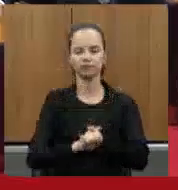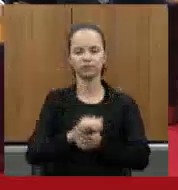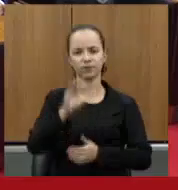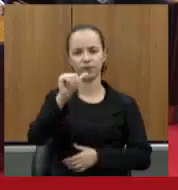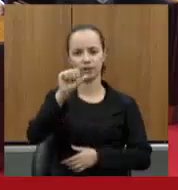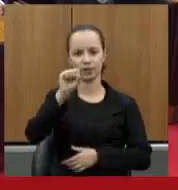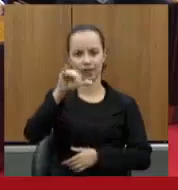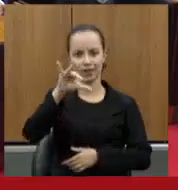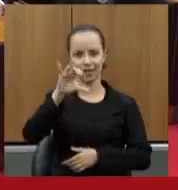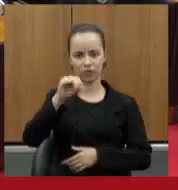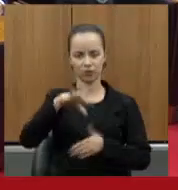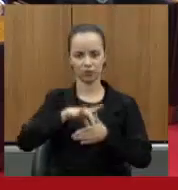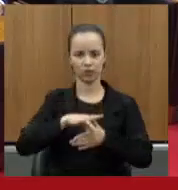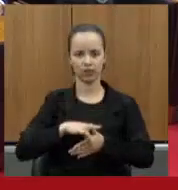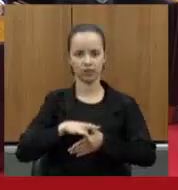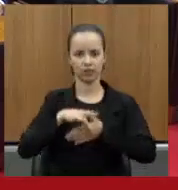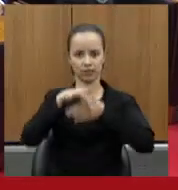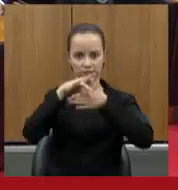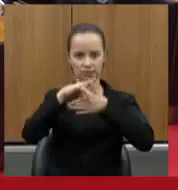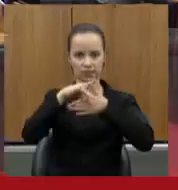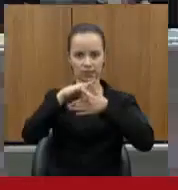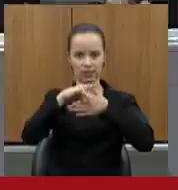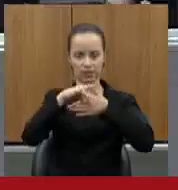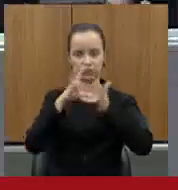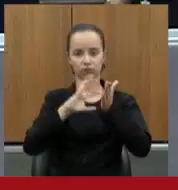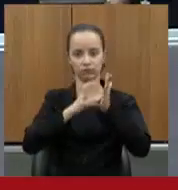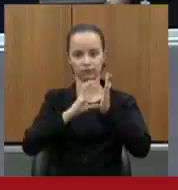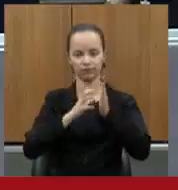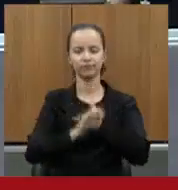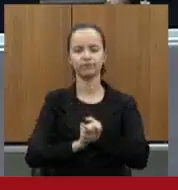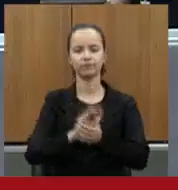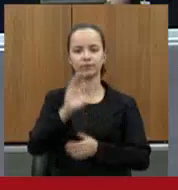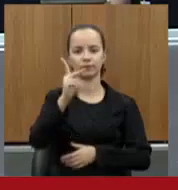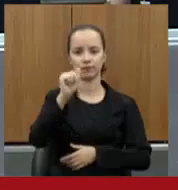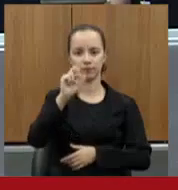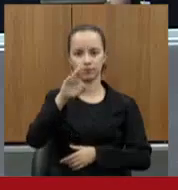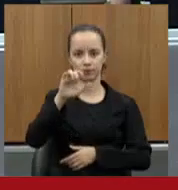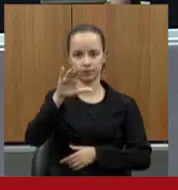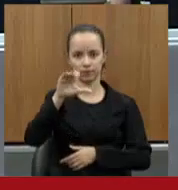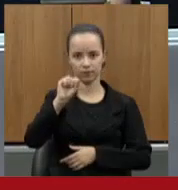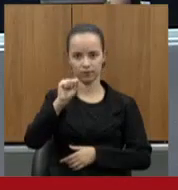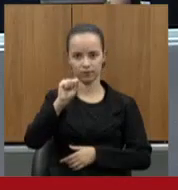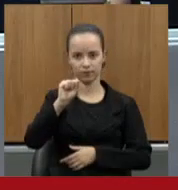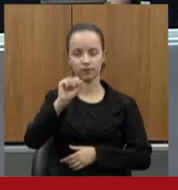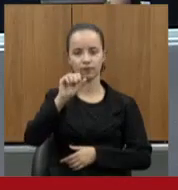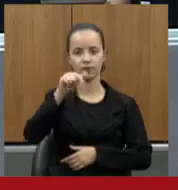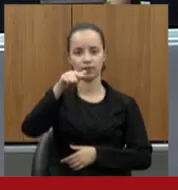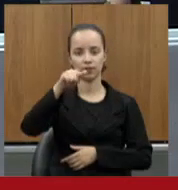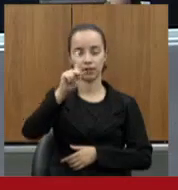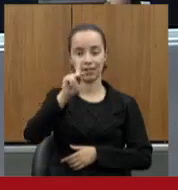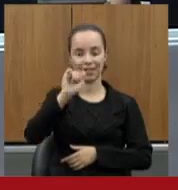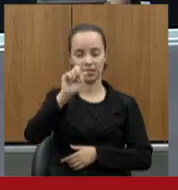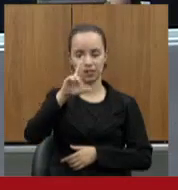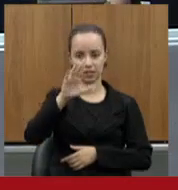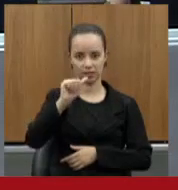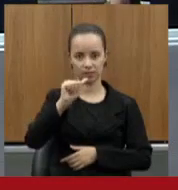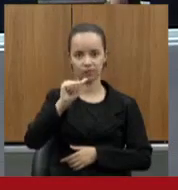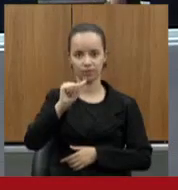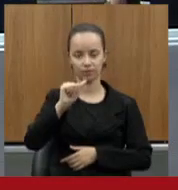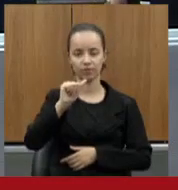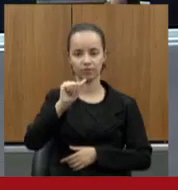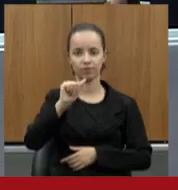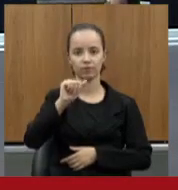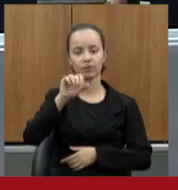Cássio Soares, líder do Bloco Minas em Frente, deputado Charles Santos, deputada Chiara Biondini,